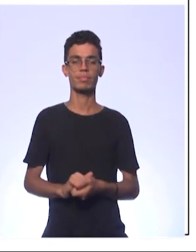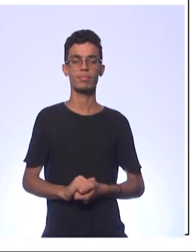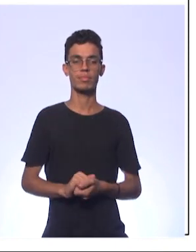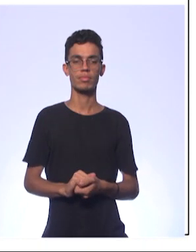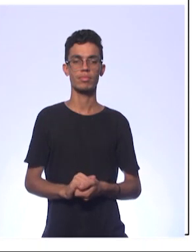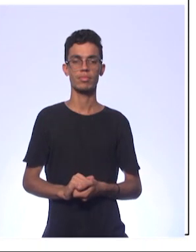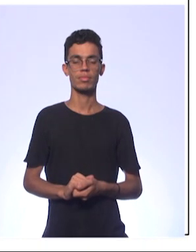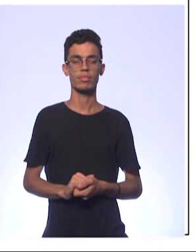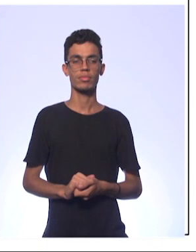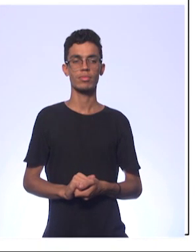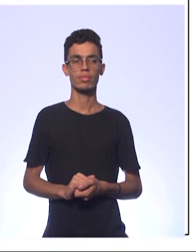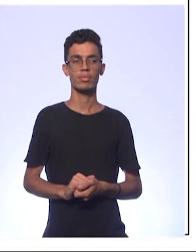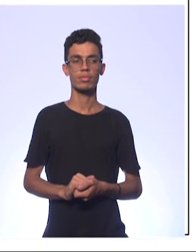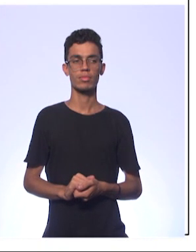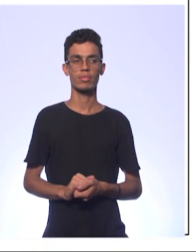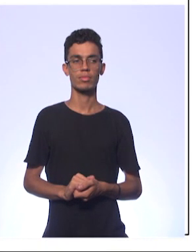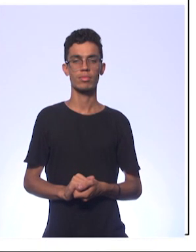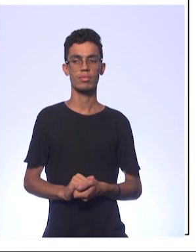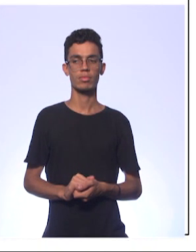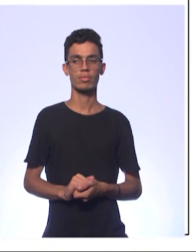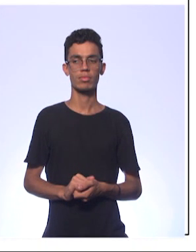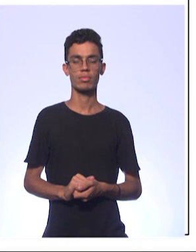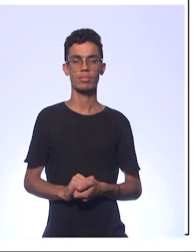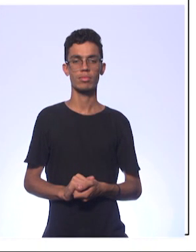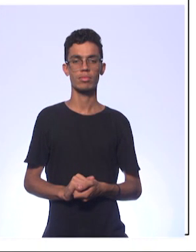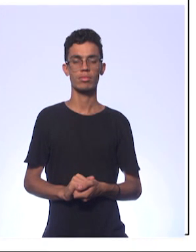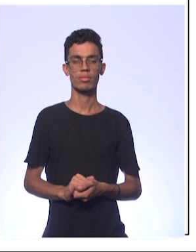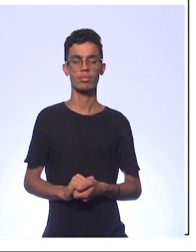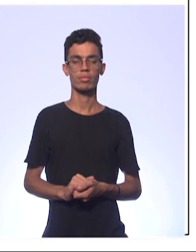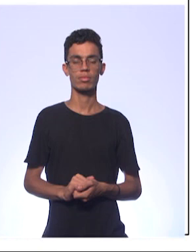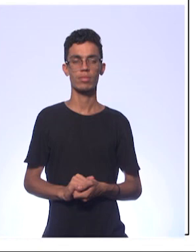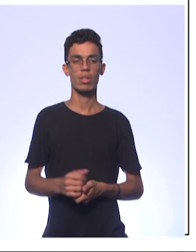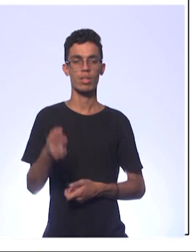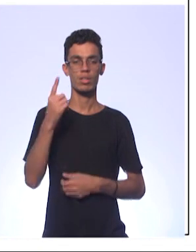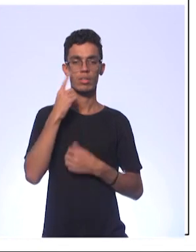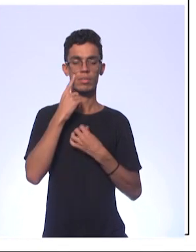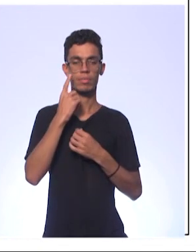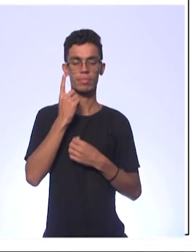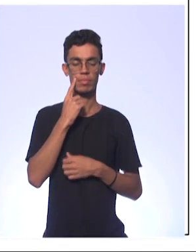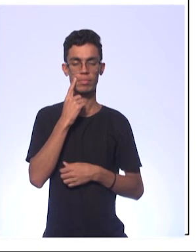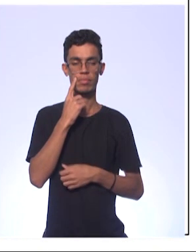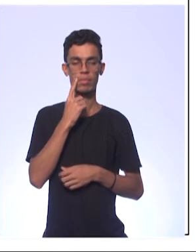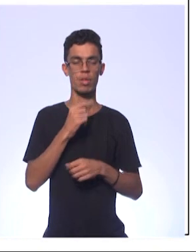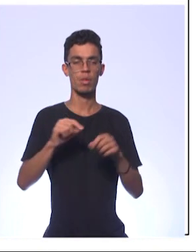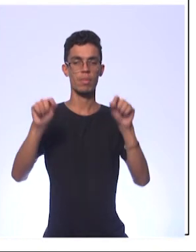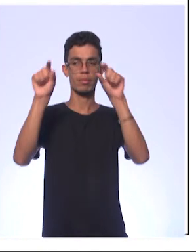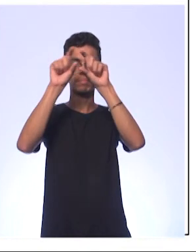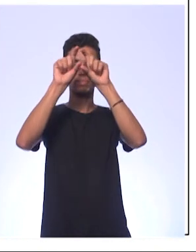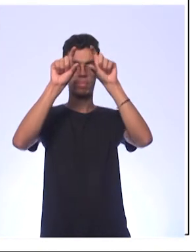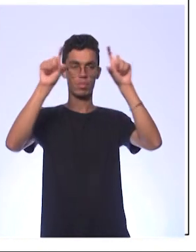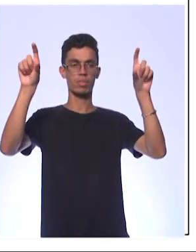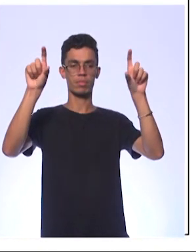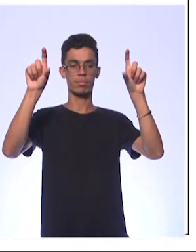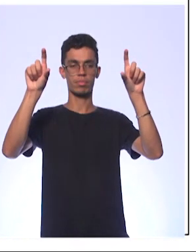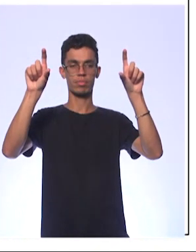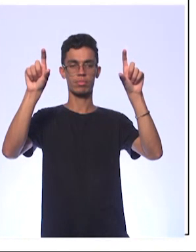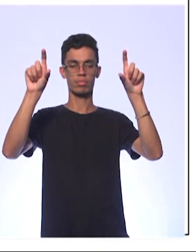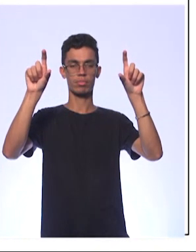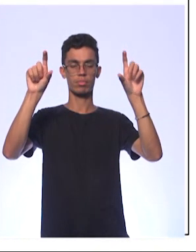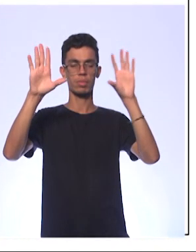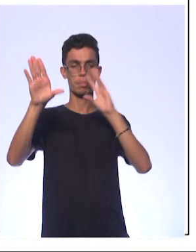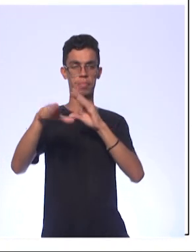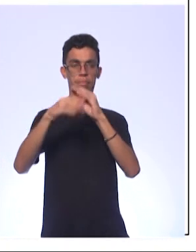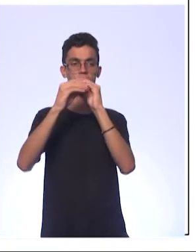passar, por favor. Então, vejamos. Nesse parágrafo, assim, falando de uma forma bem